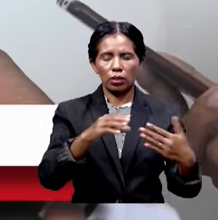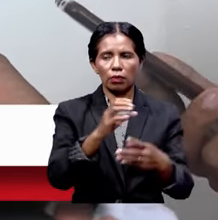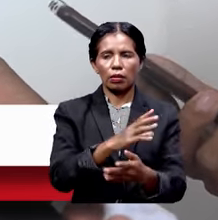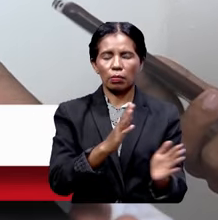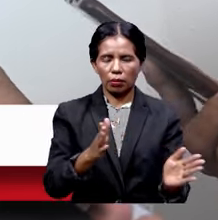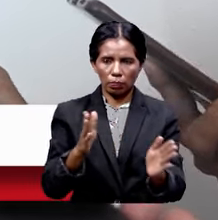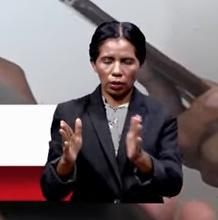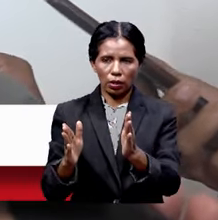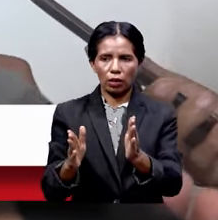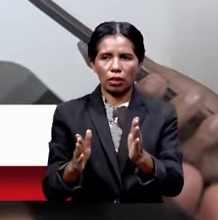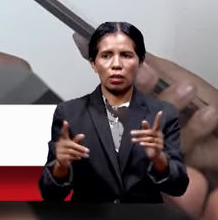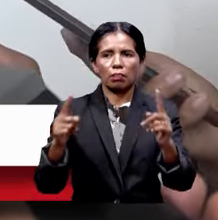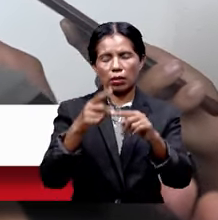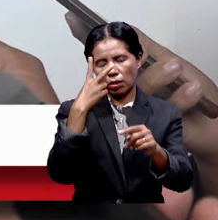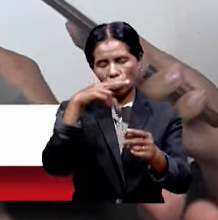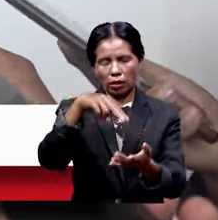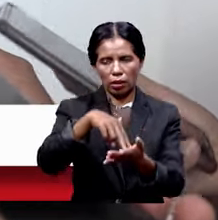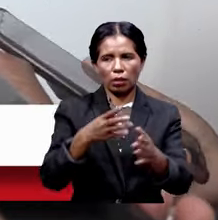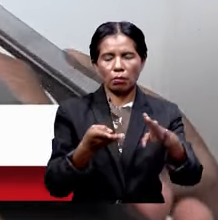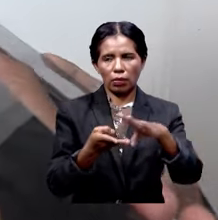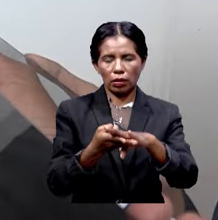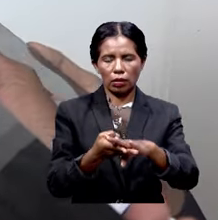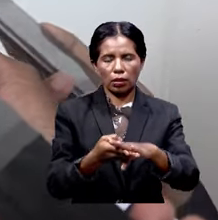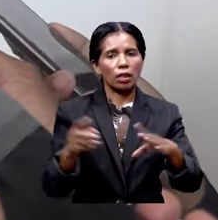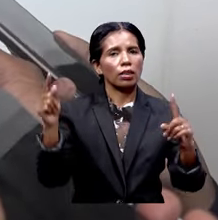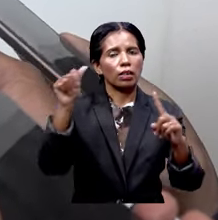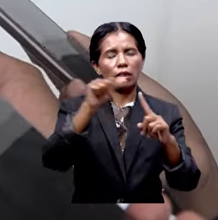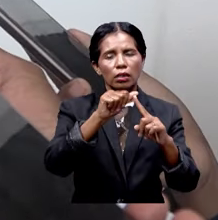preparativos para a Tuhari Banco, atingem a 90%.